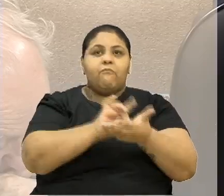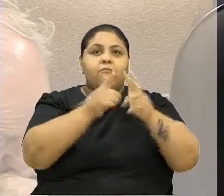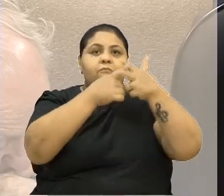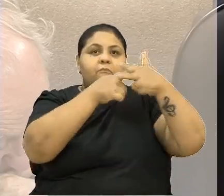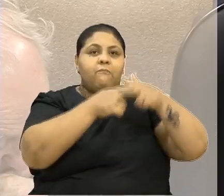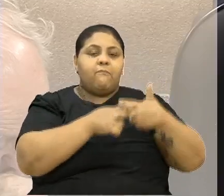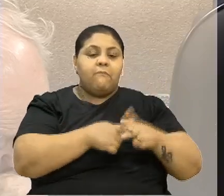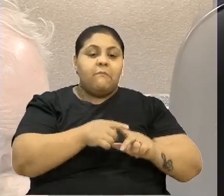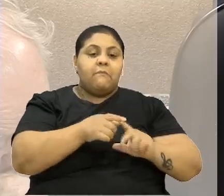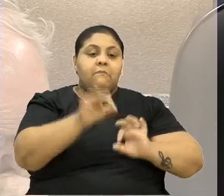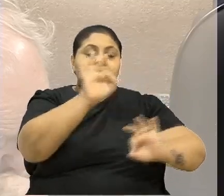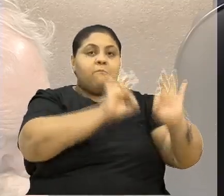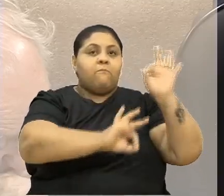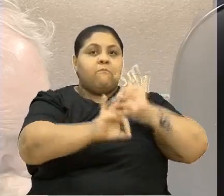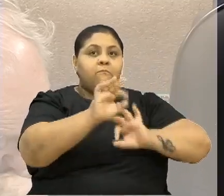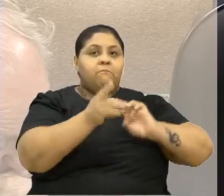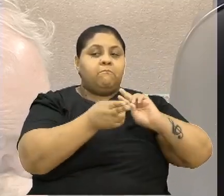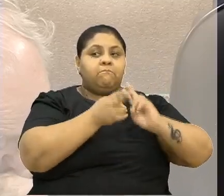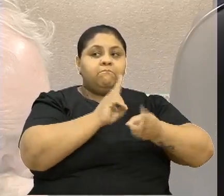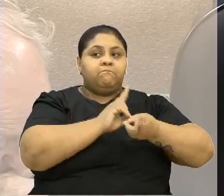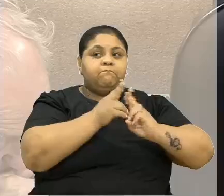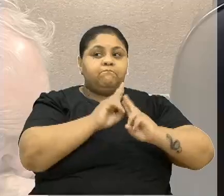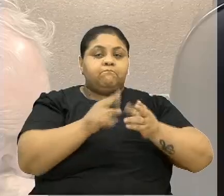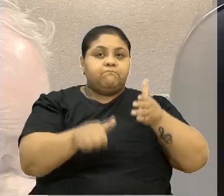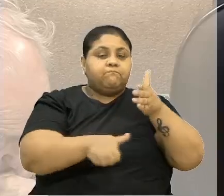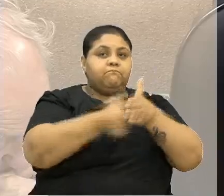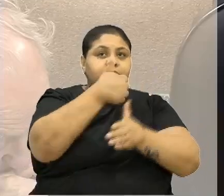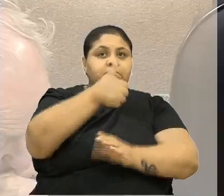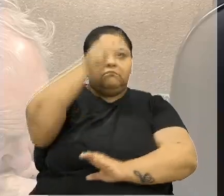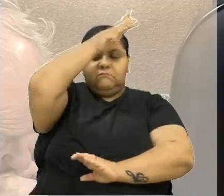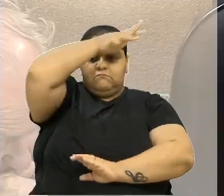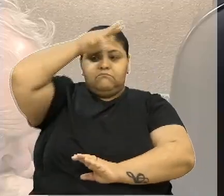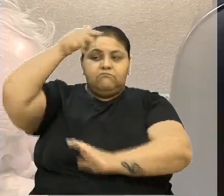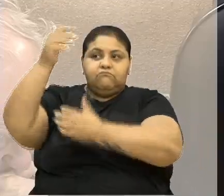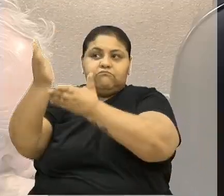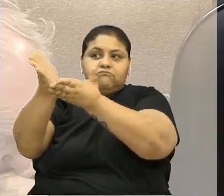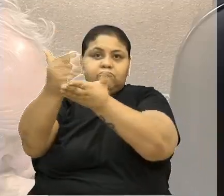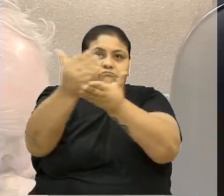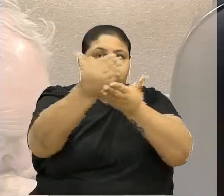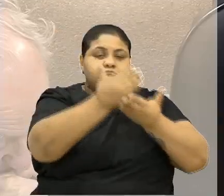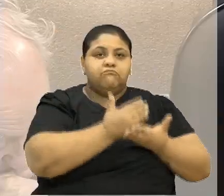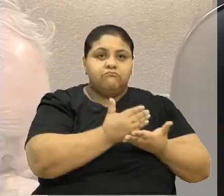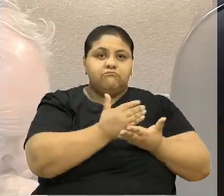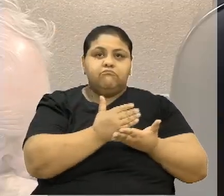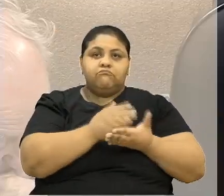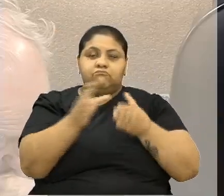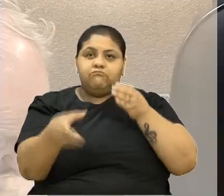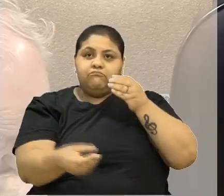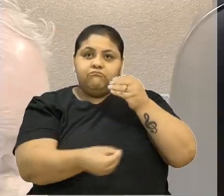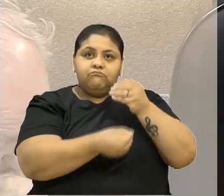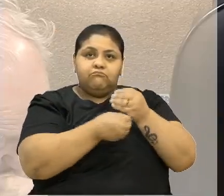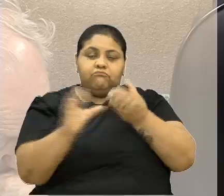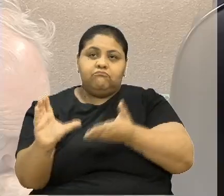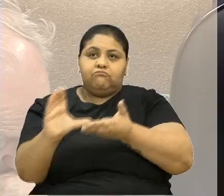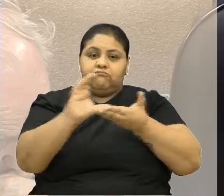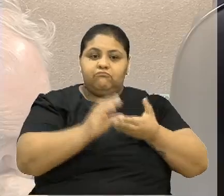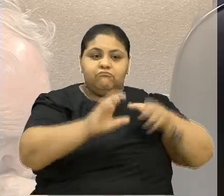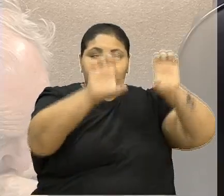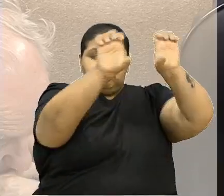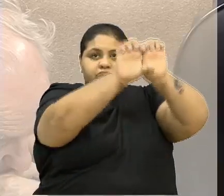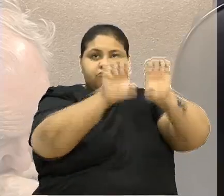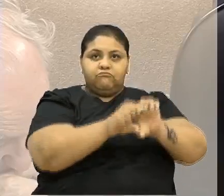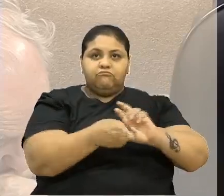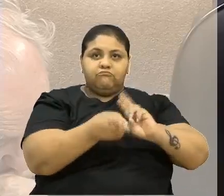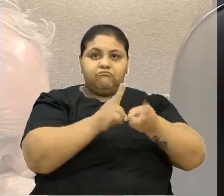de planejamento urbanístico, possibilitando ao município captar recursos adicionais para investimentos em infraestrutura urbana